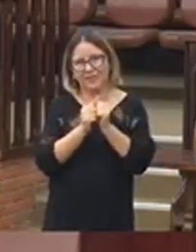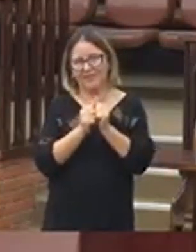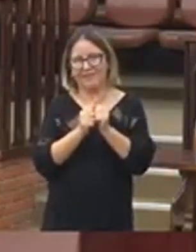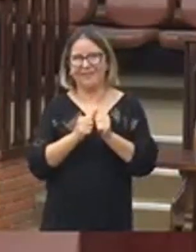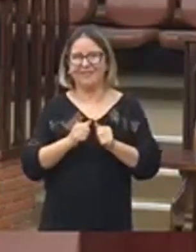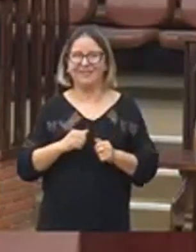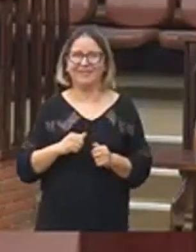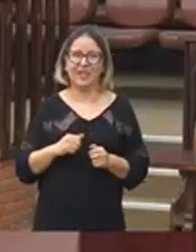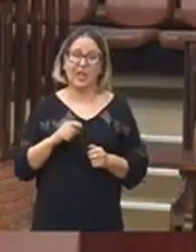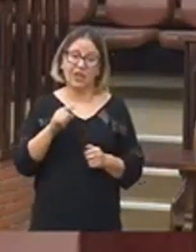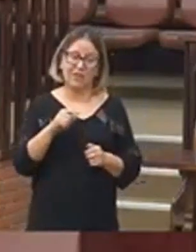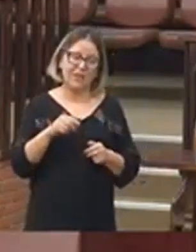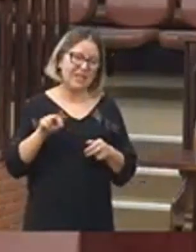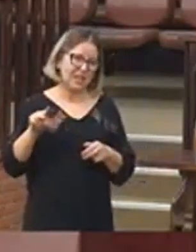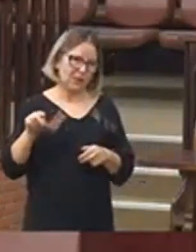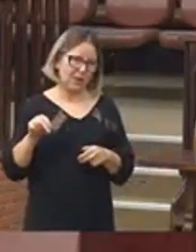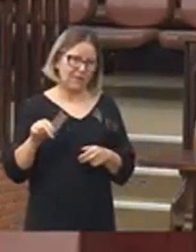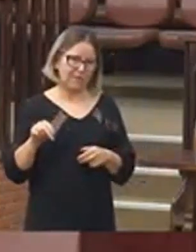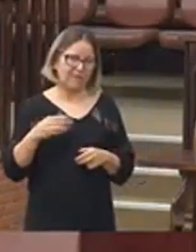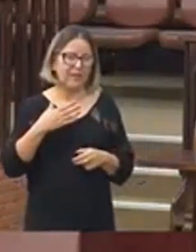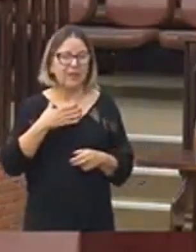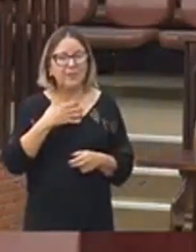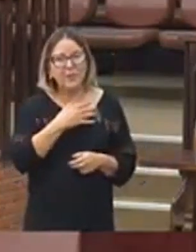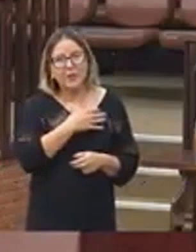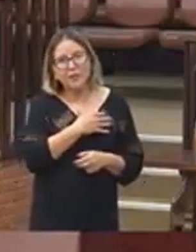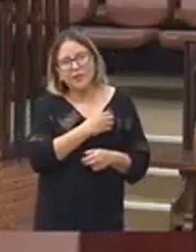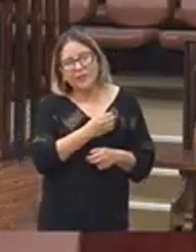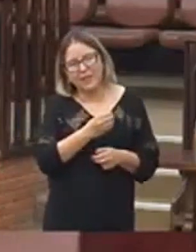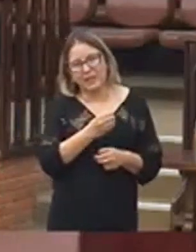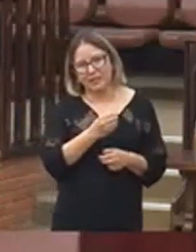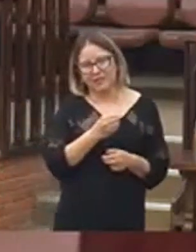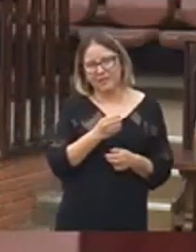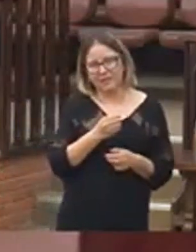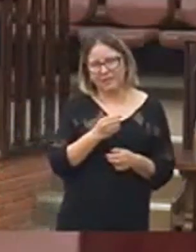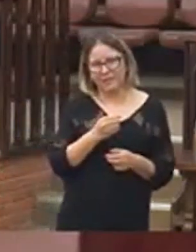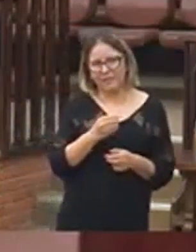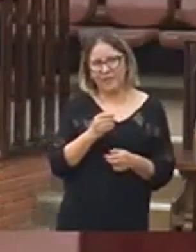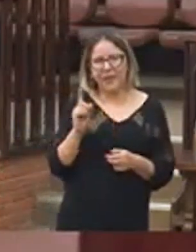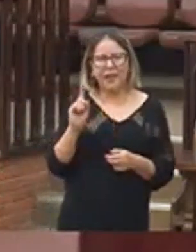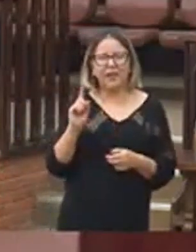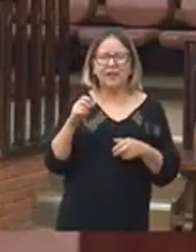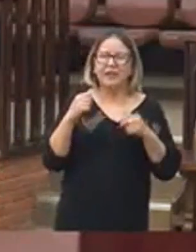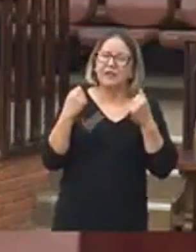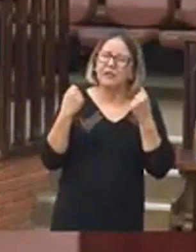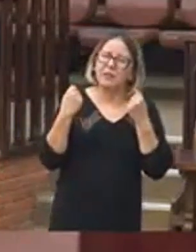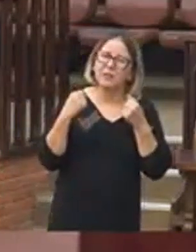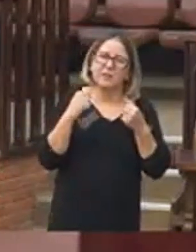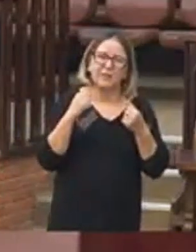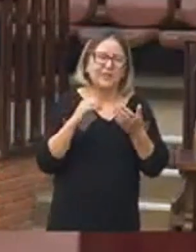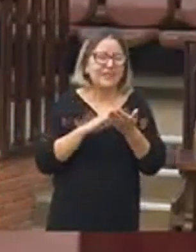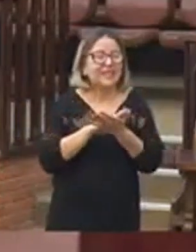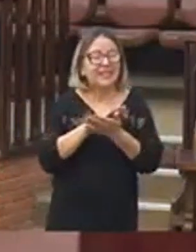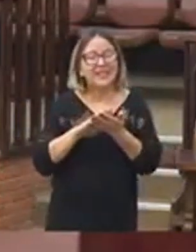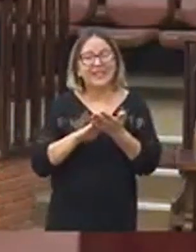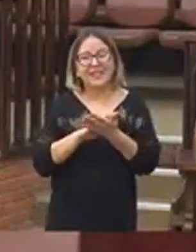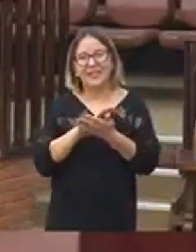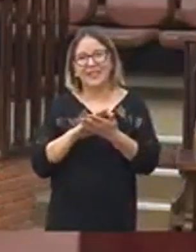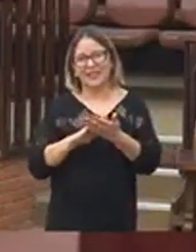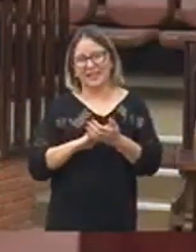maneira. Meu filho, não tenho necessidade de coisa alguma.